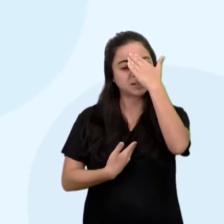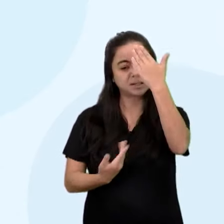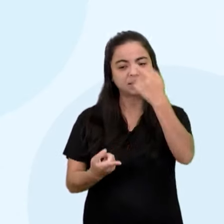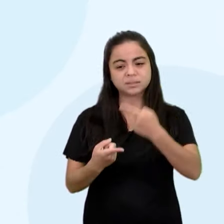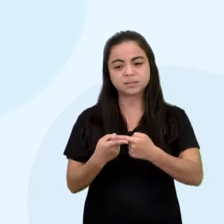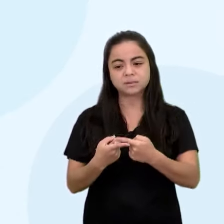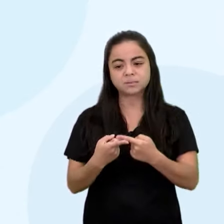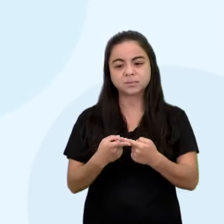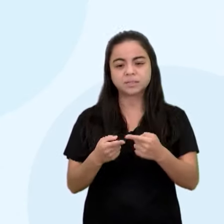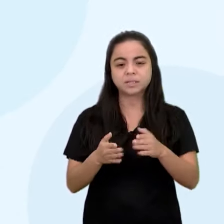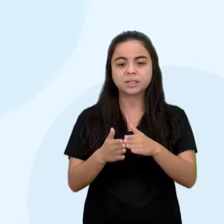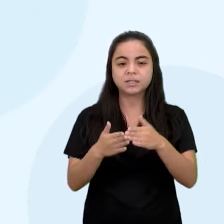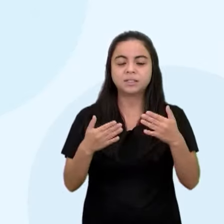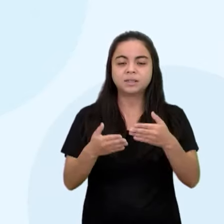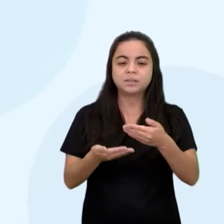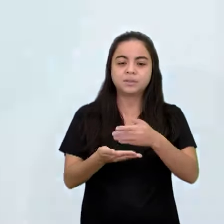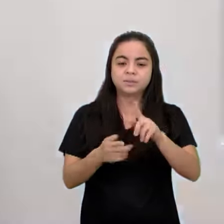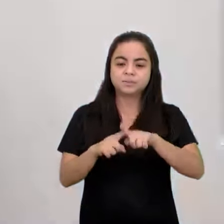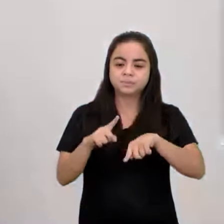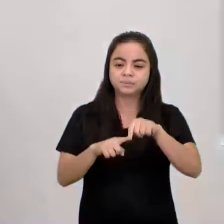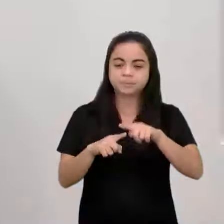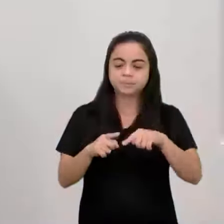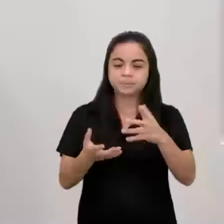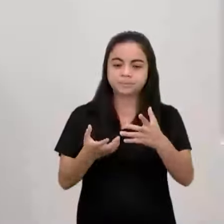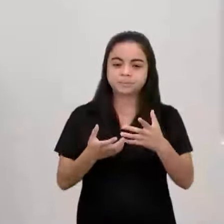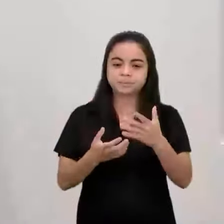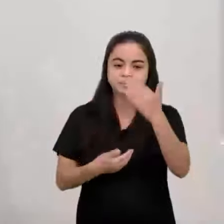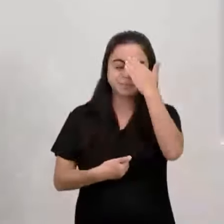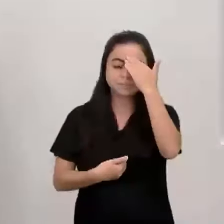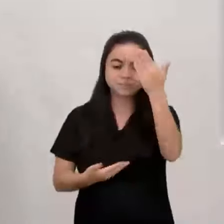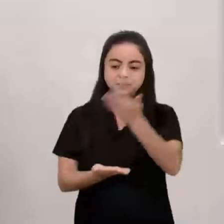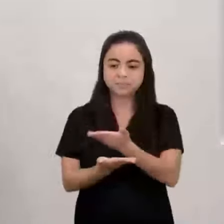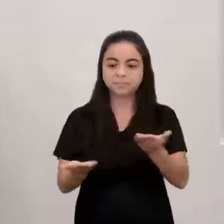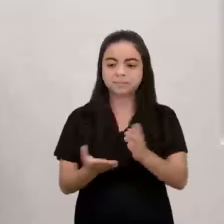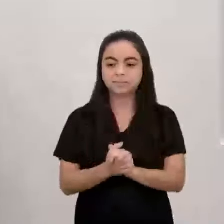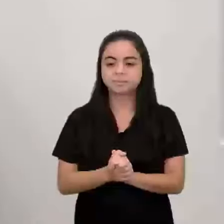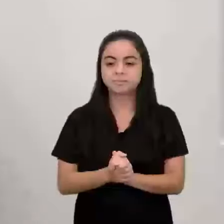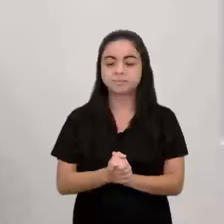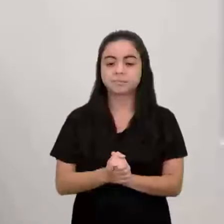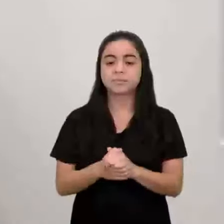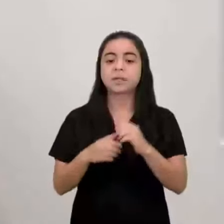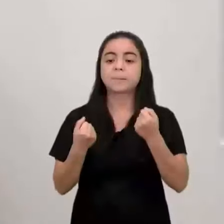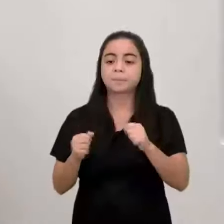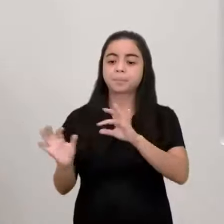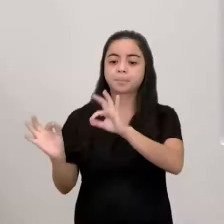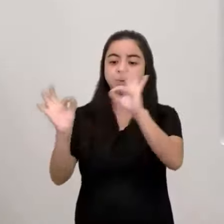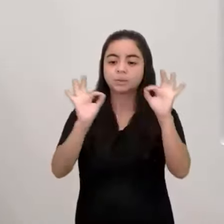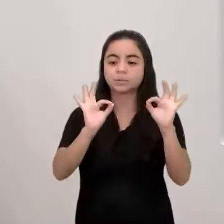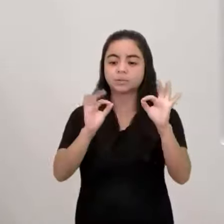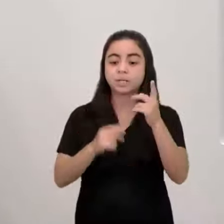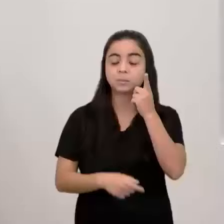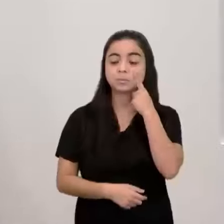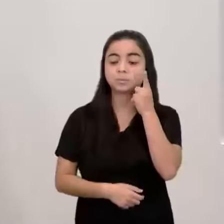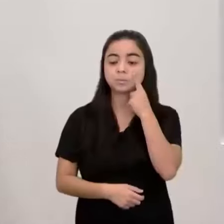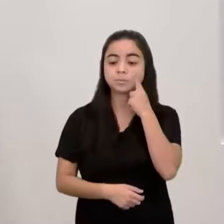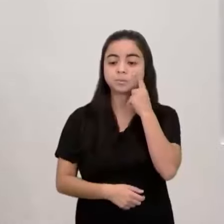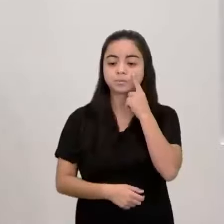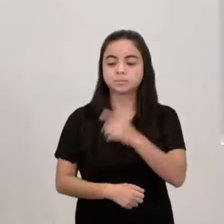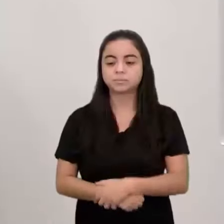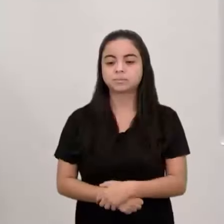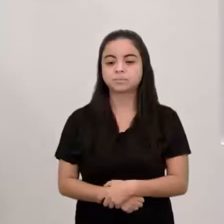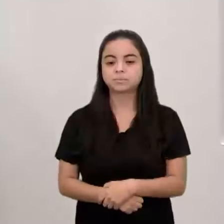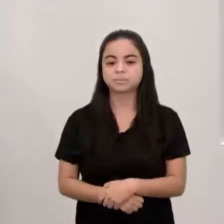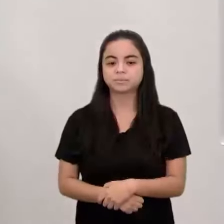eles conseguiram ceder essa parte aí desse material e eu agradeço imensamente ao instituto. Então, vamos rodar aí, por favor, prestem muita atenção, porque vale a